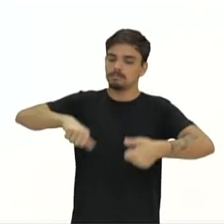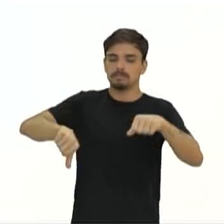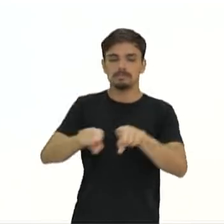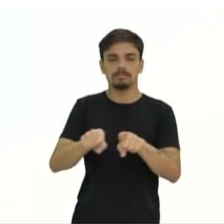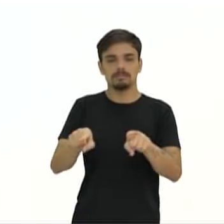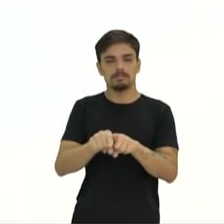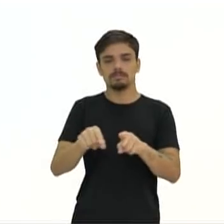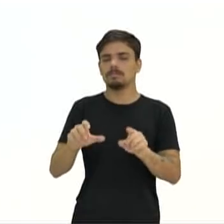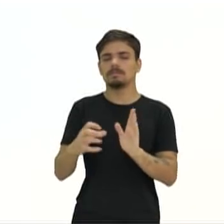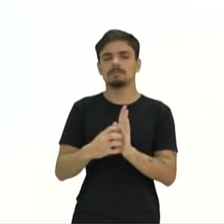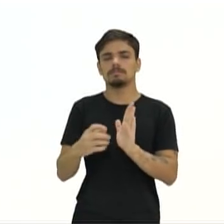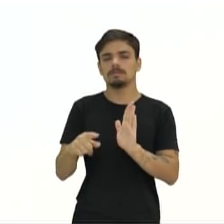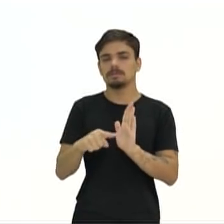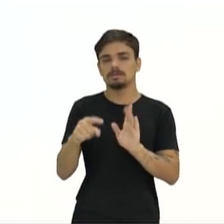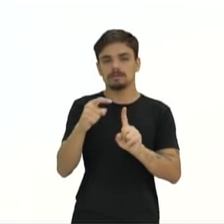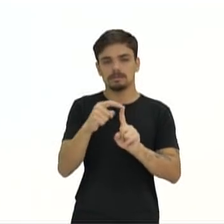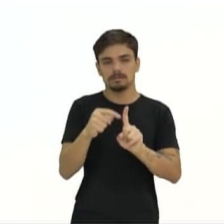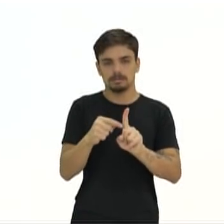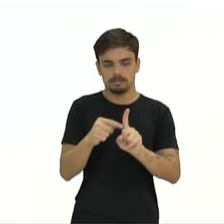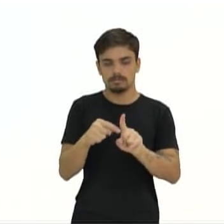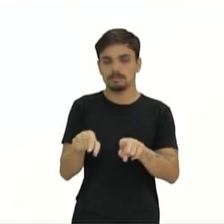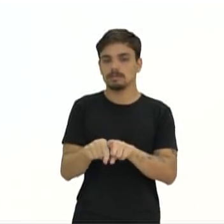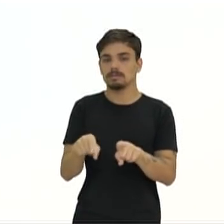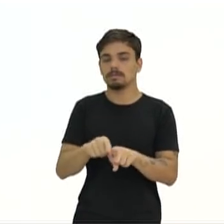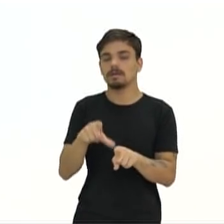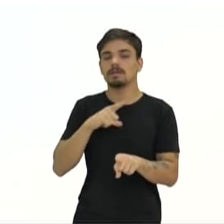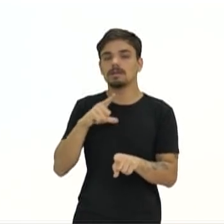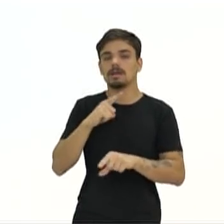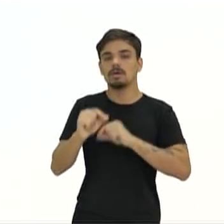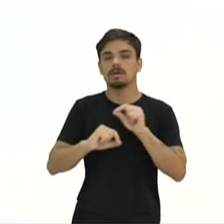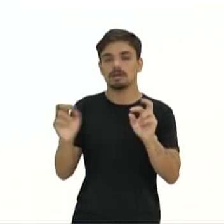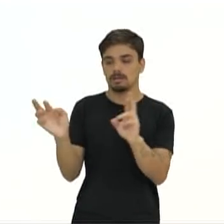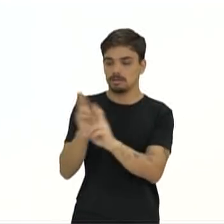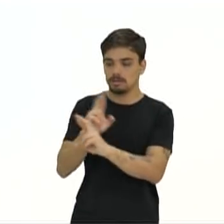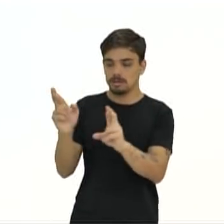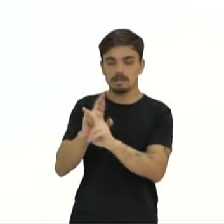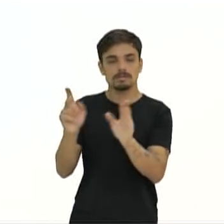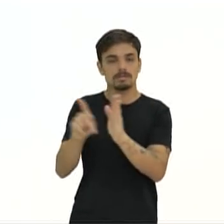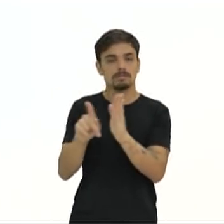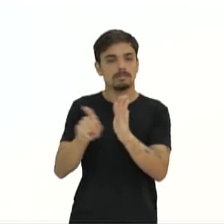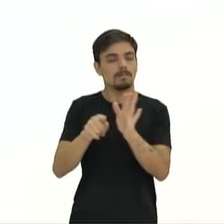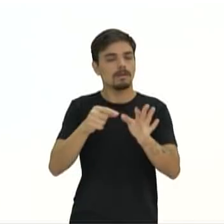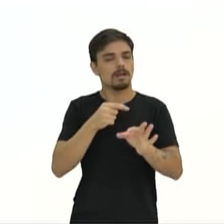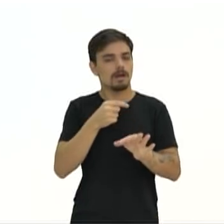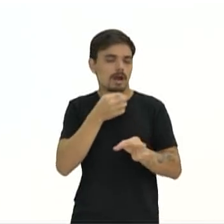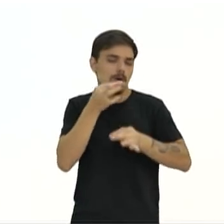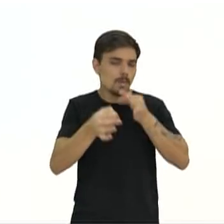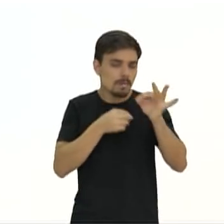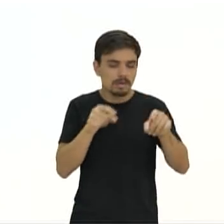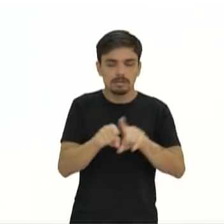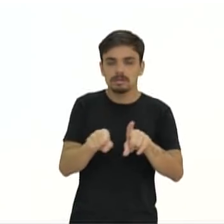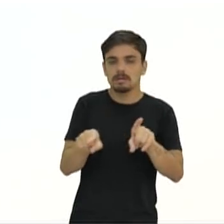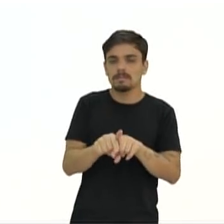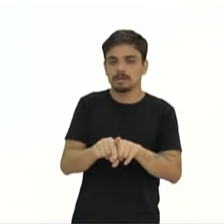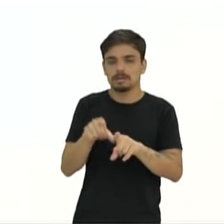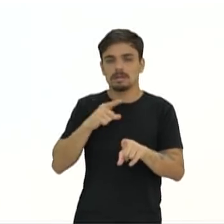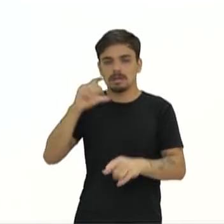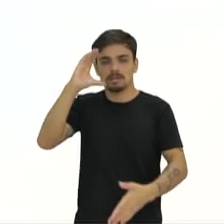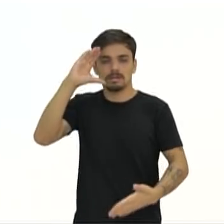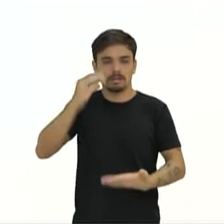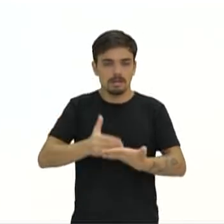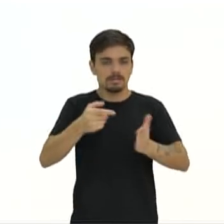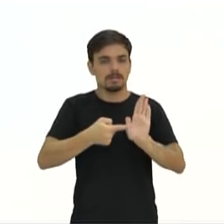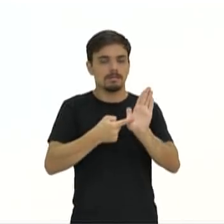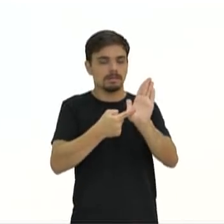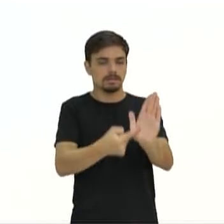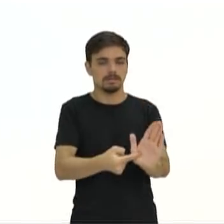constitutivos deste tipo de texto. Estabelecer relações entre os argumentos e a tese apresentada. Então, a gente vai